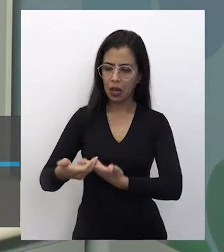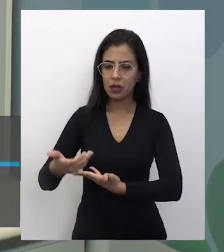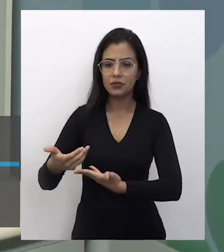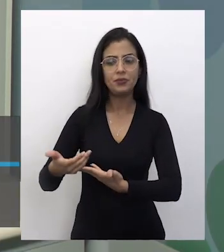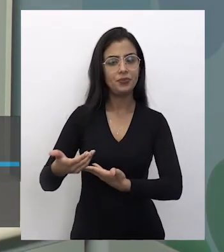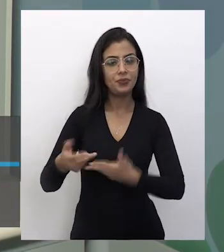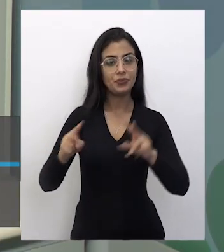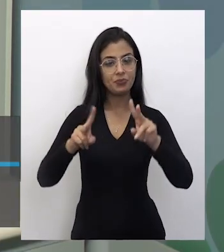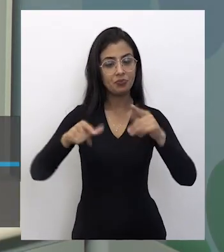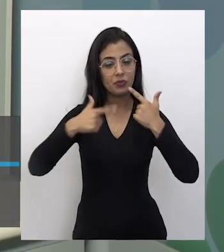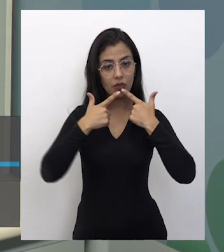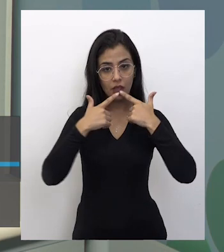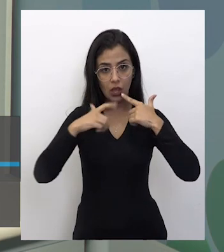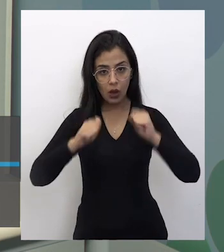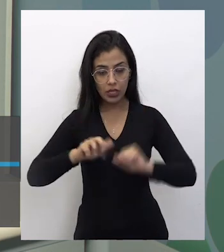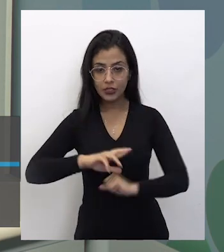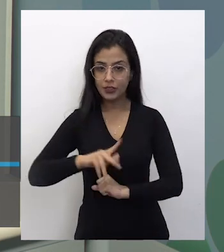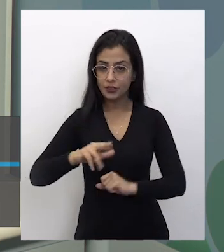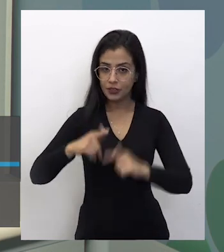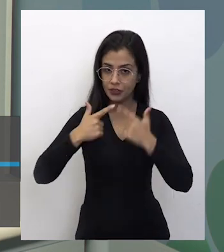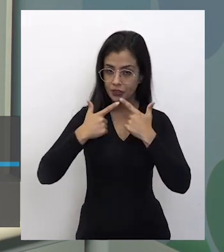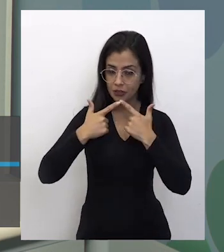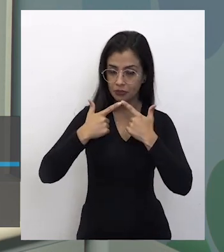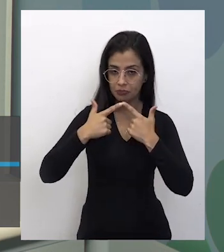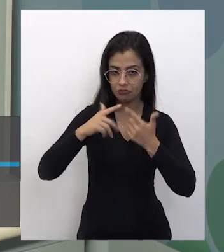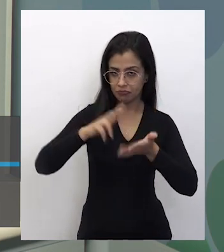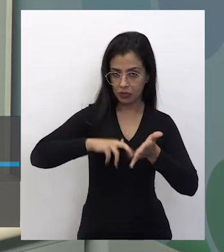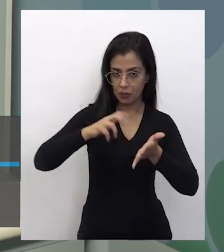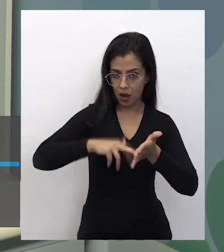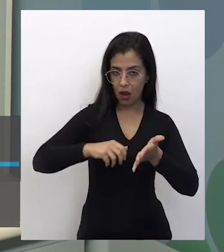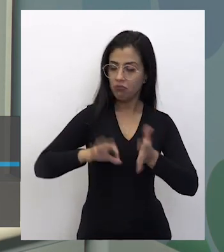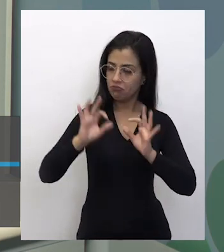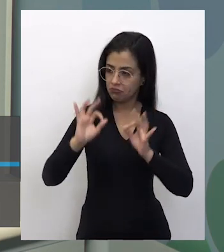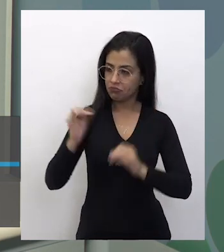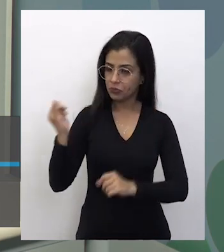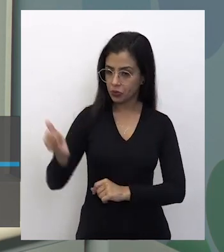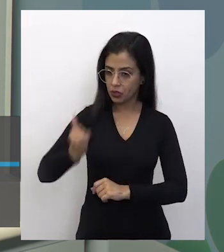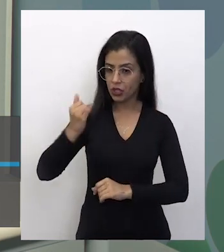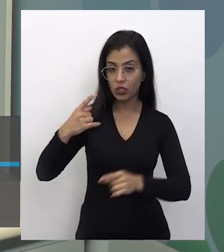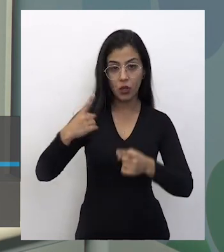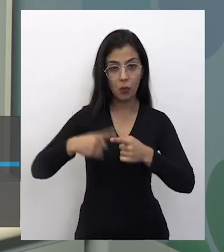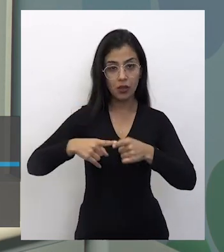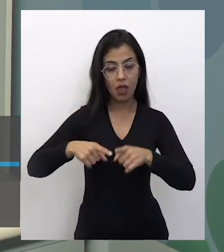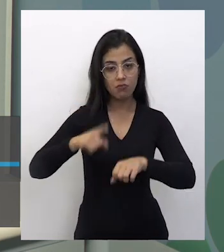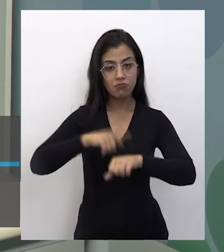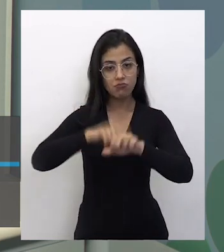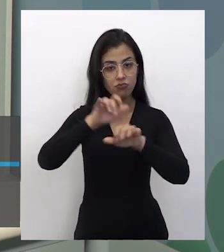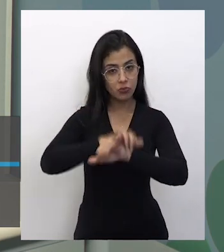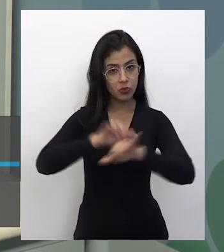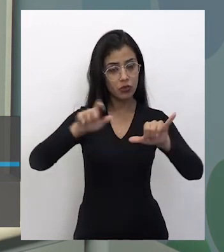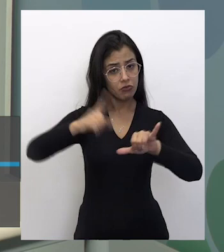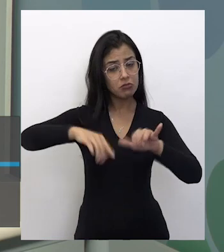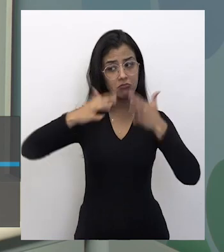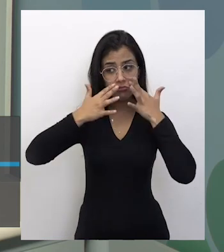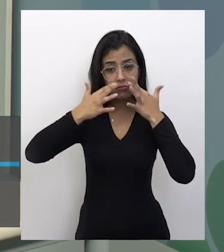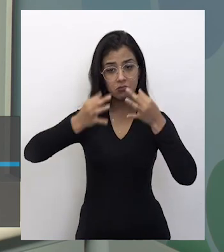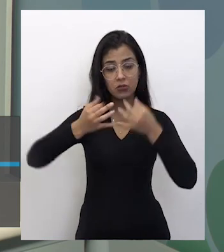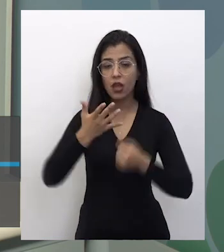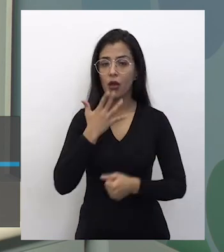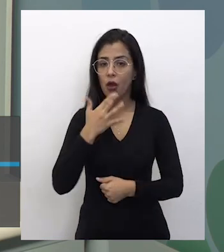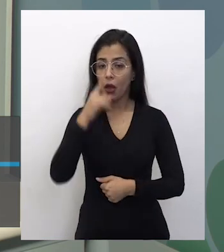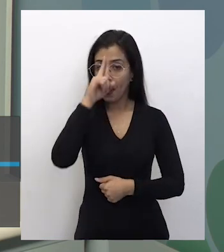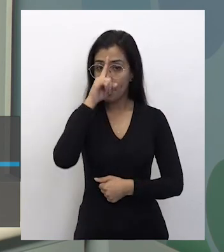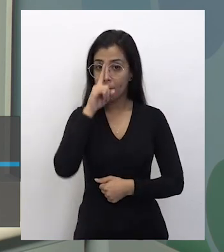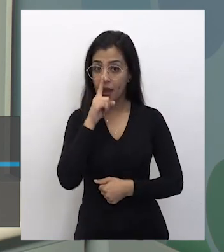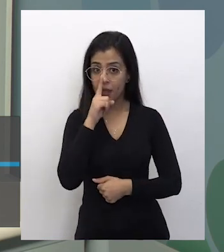da linguagem verbal e não verbal. Isso é muito importante, como eu falei, na parte da propaganda. E vocês repararam, né, que a cor amarela era uma